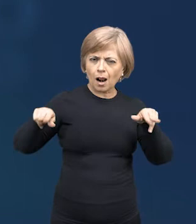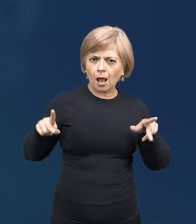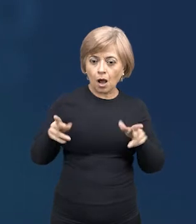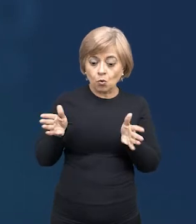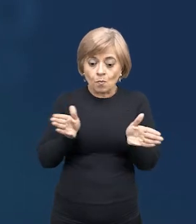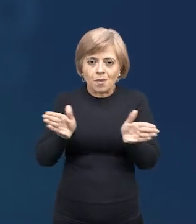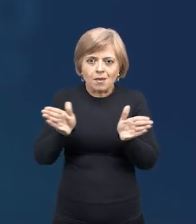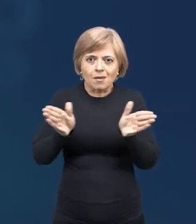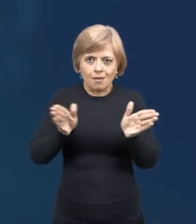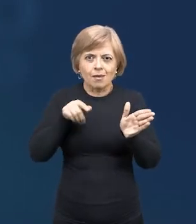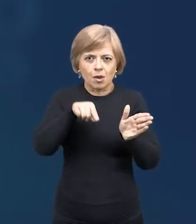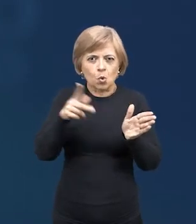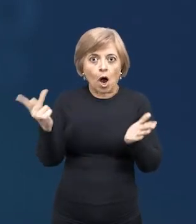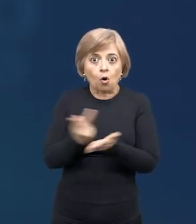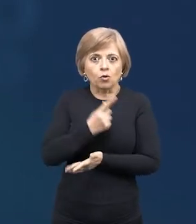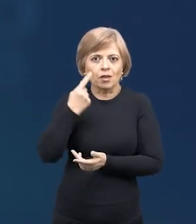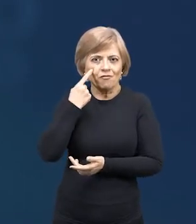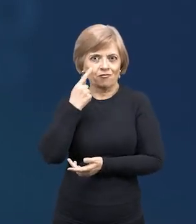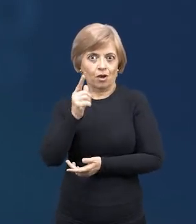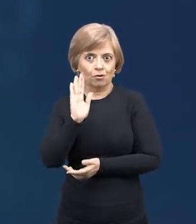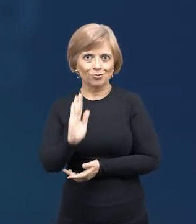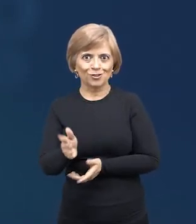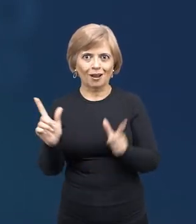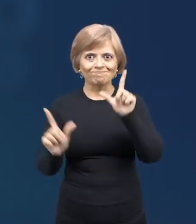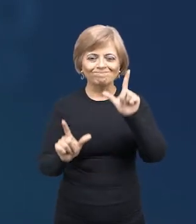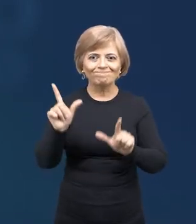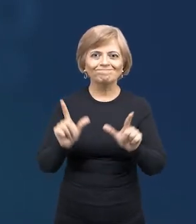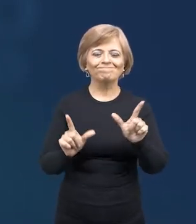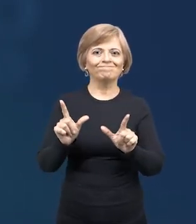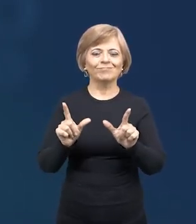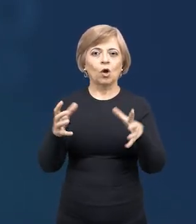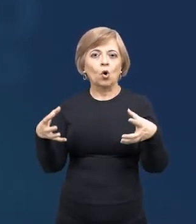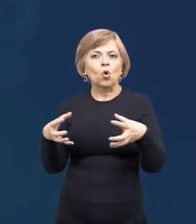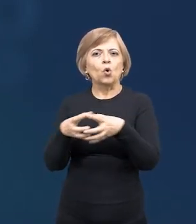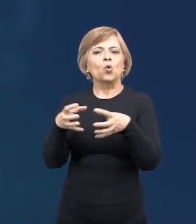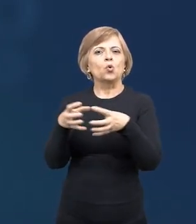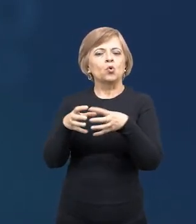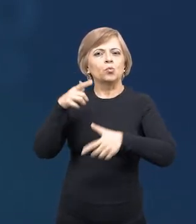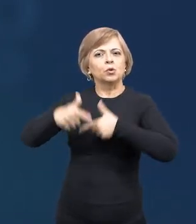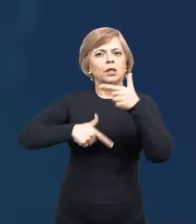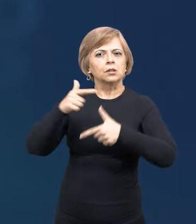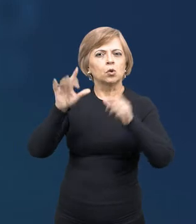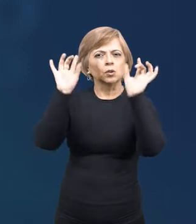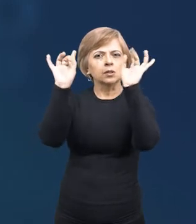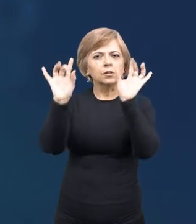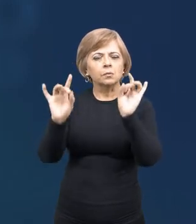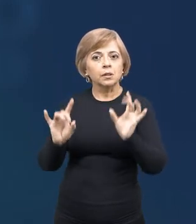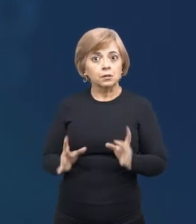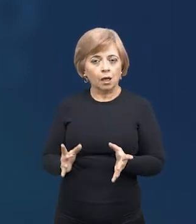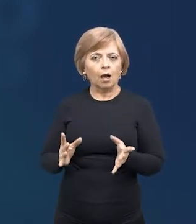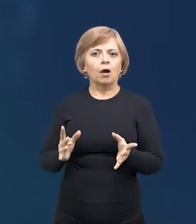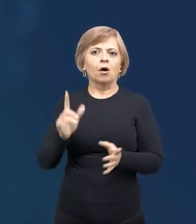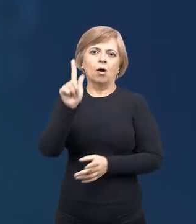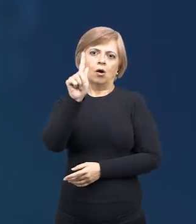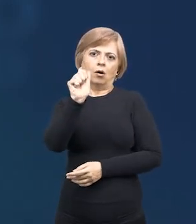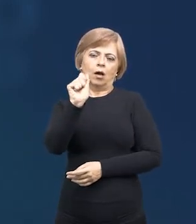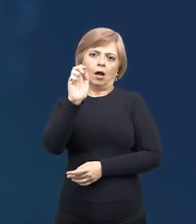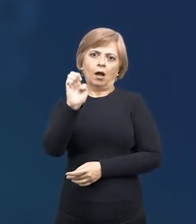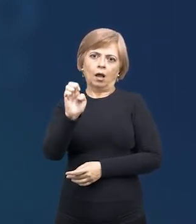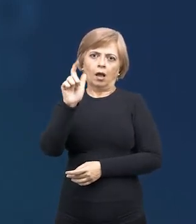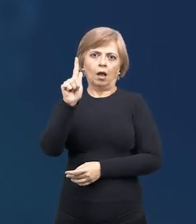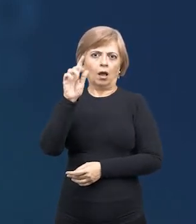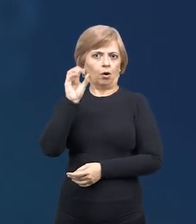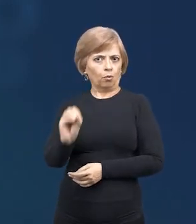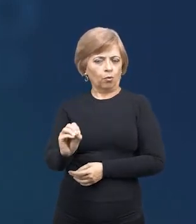nesse período pelos grupos de atuação especializada. A gente pode exemplificar tanto o GAECO, o